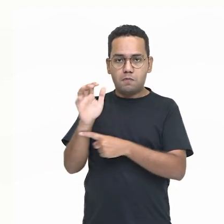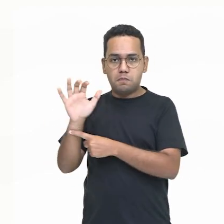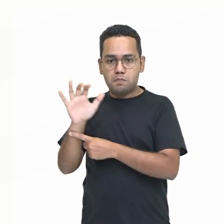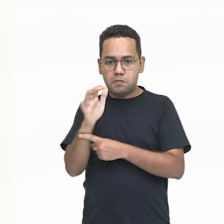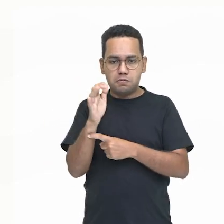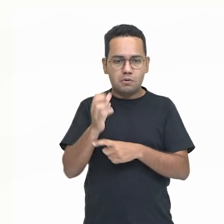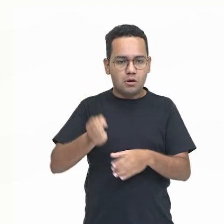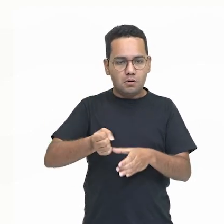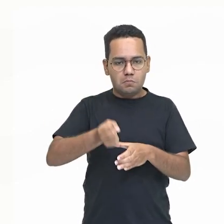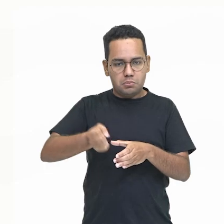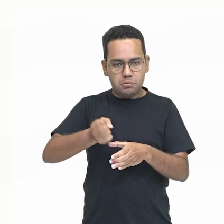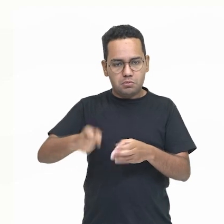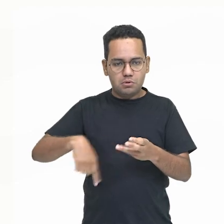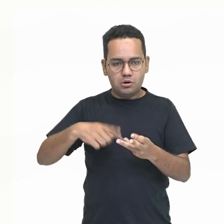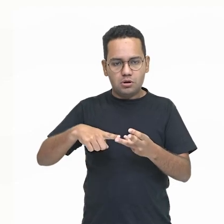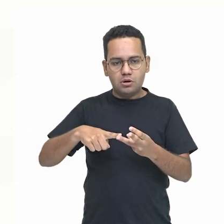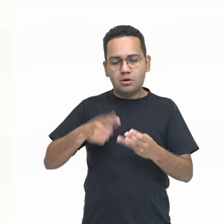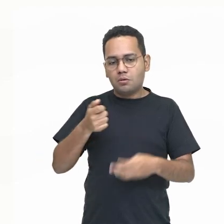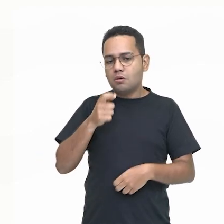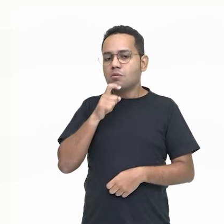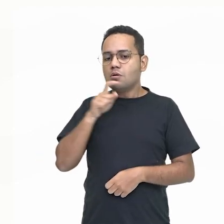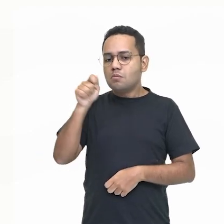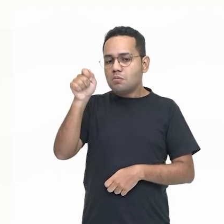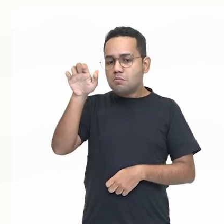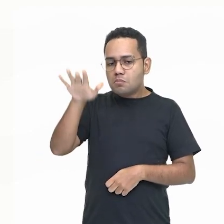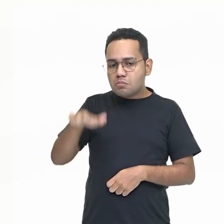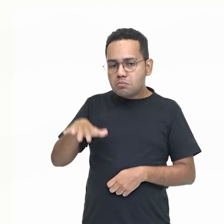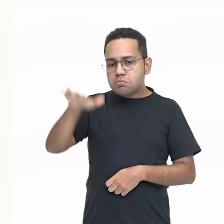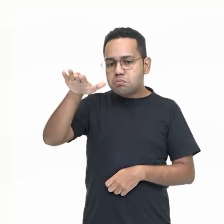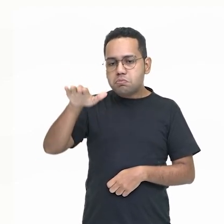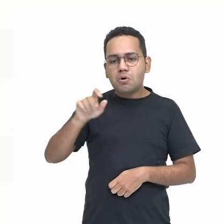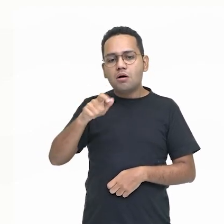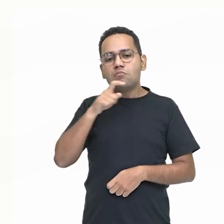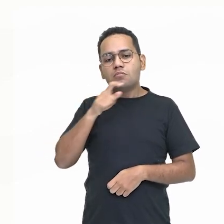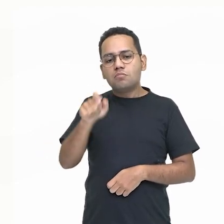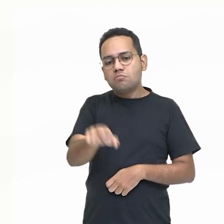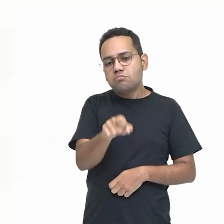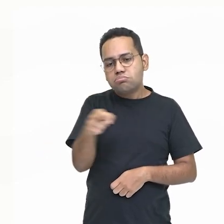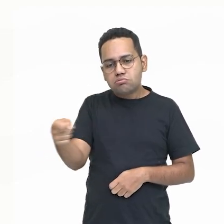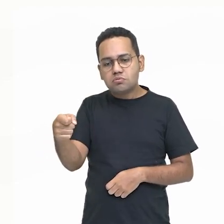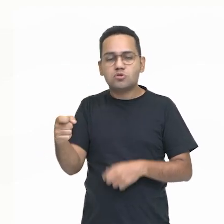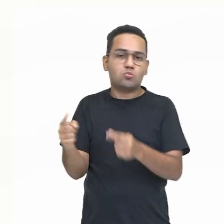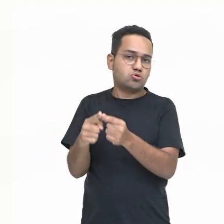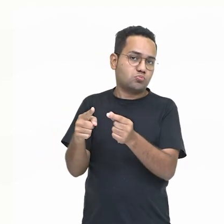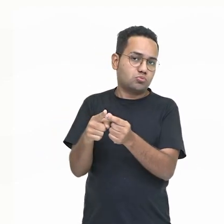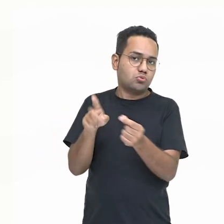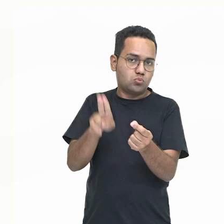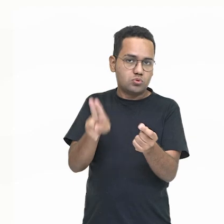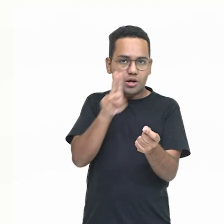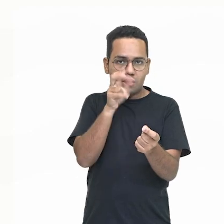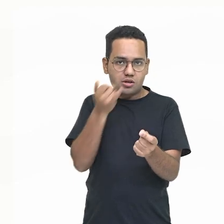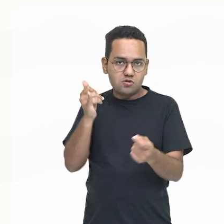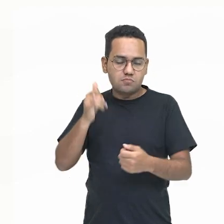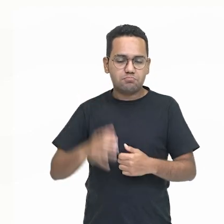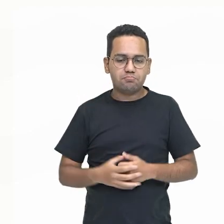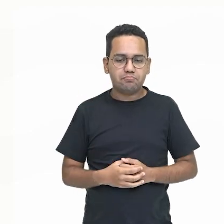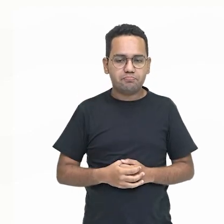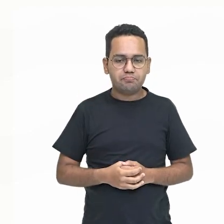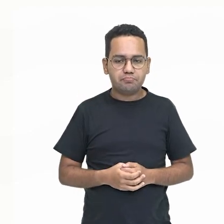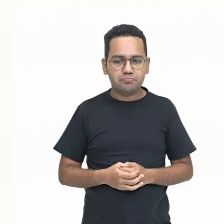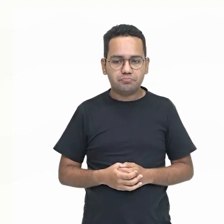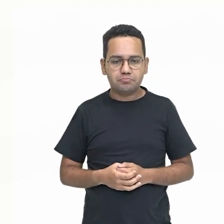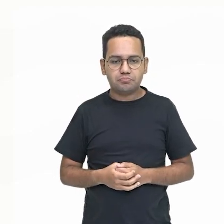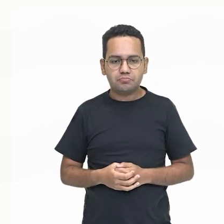liquidificador, o ar-condicionado e a geladeira, são exemplos de receptores. Todo receptor